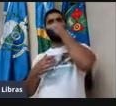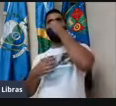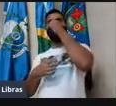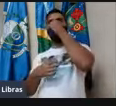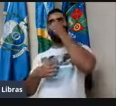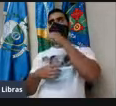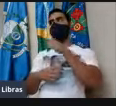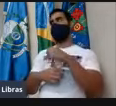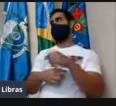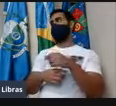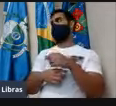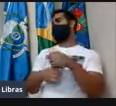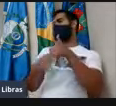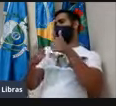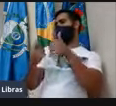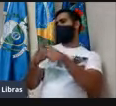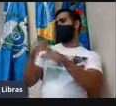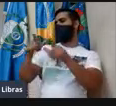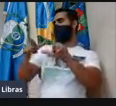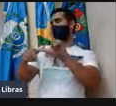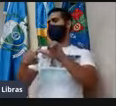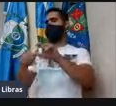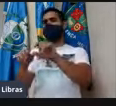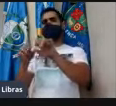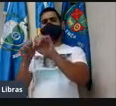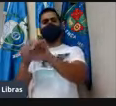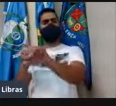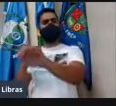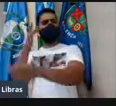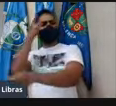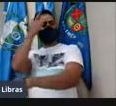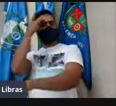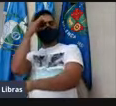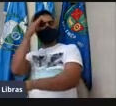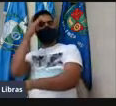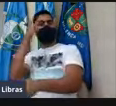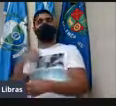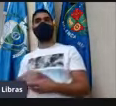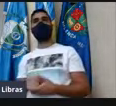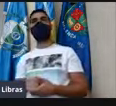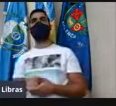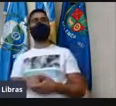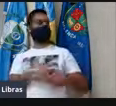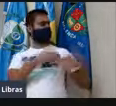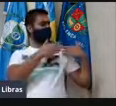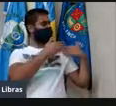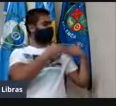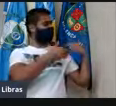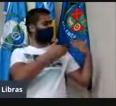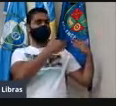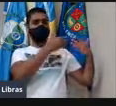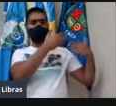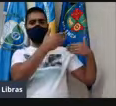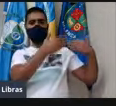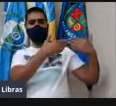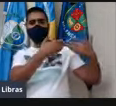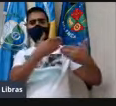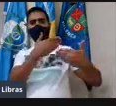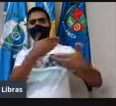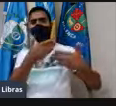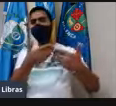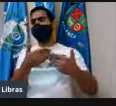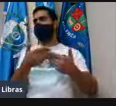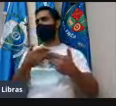das primeiras letras, foi uma coisa assim. E de lá para cá, né,